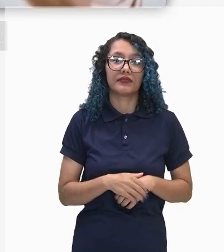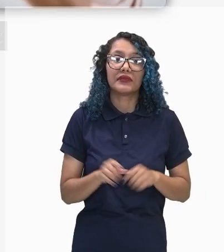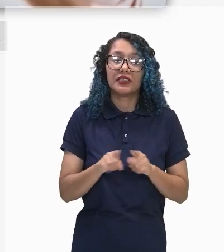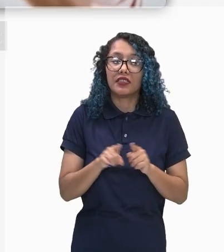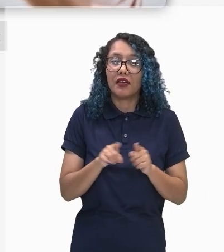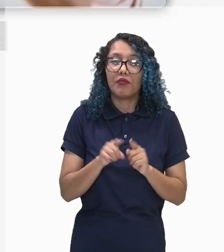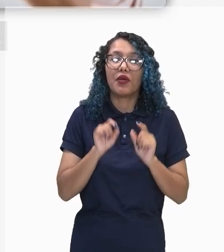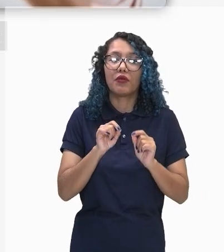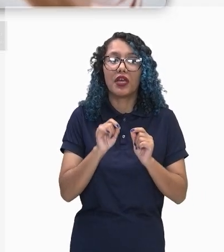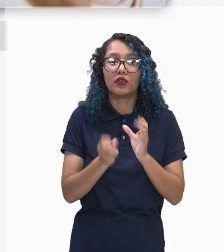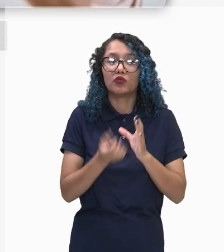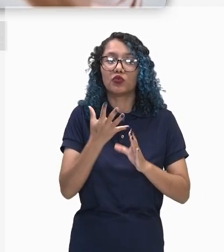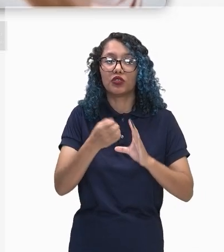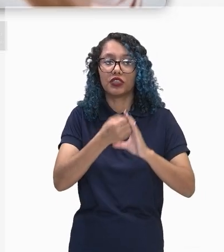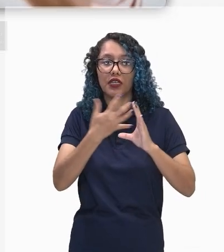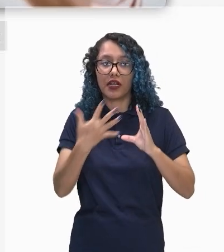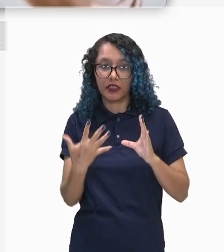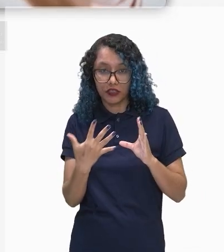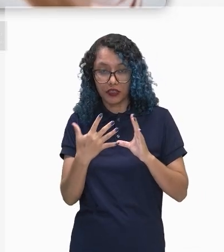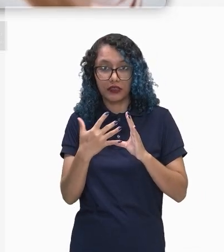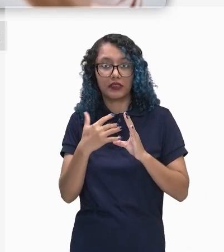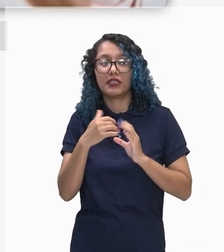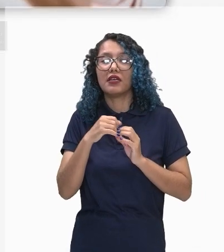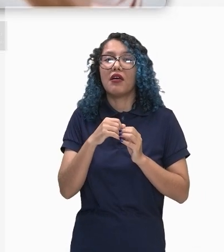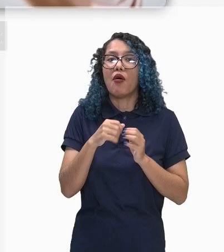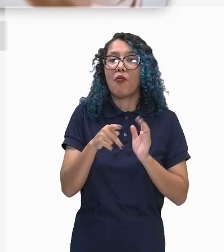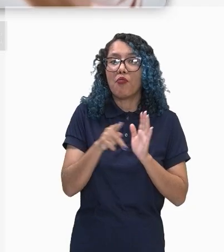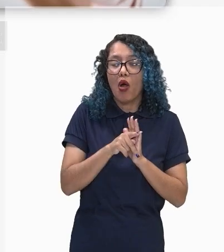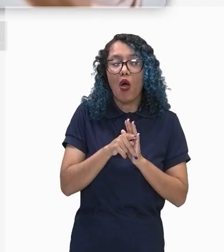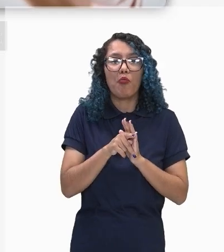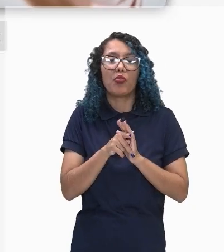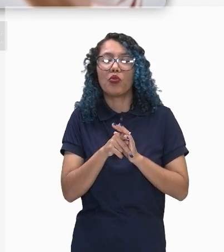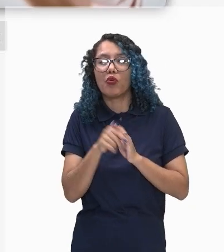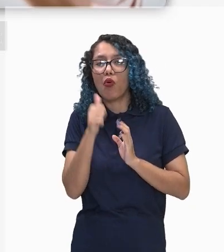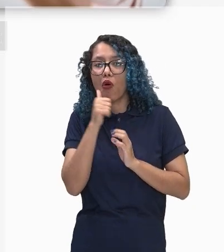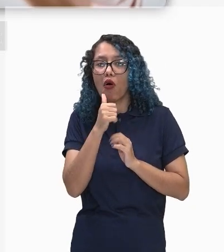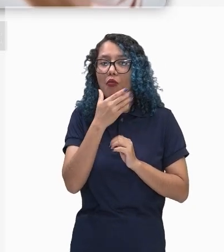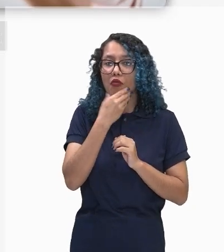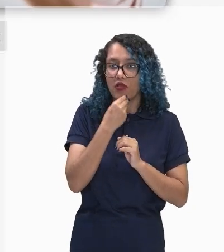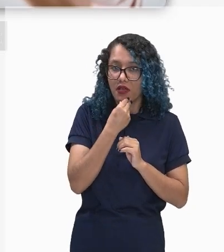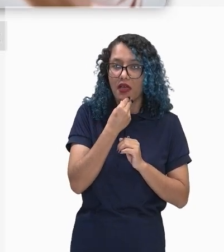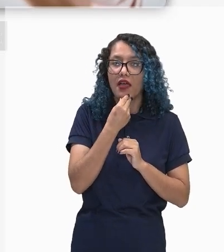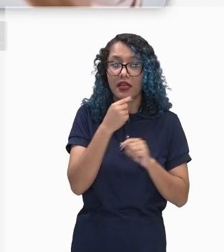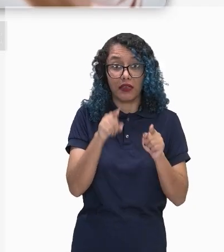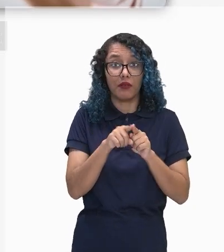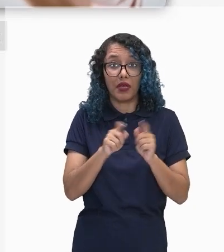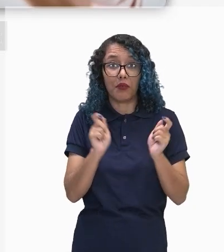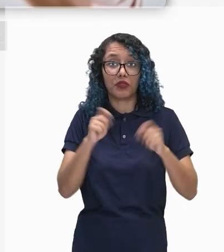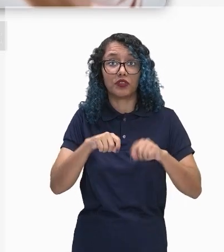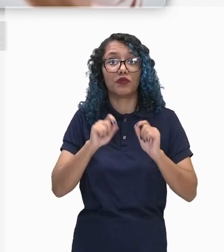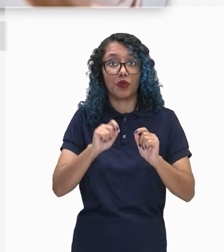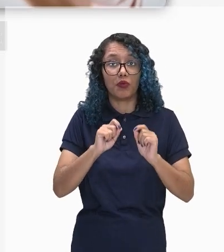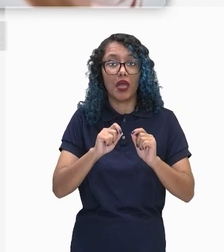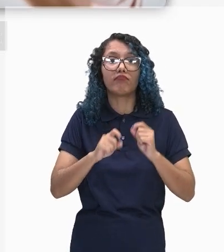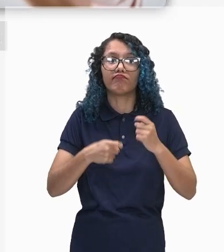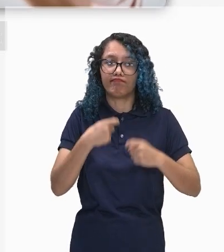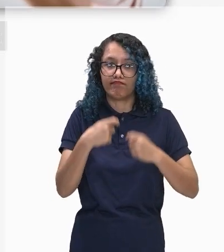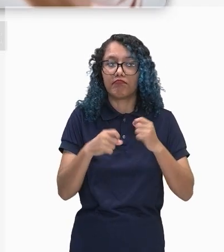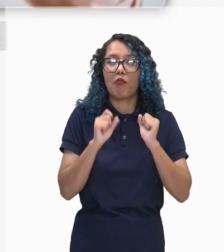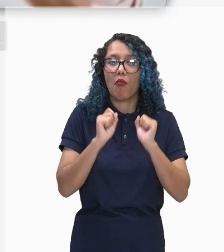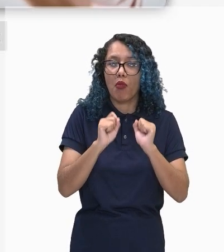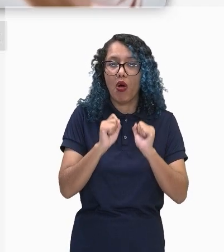sexuais secundários e que se estabelece a capacidade reprodutiva, sendo, portanto, um período